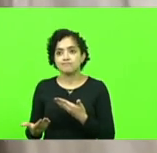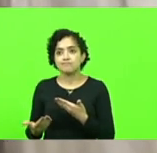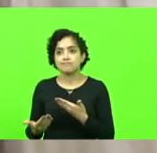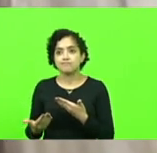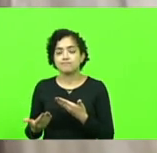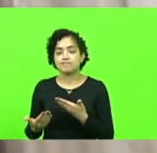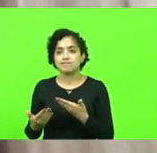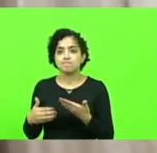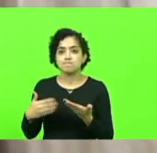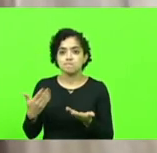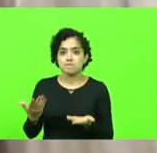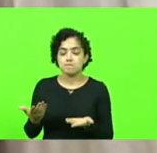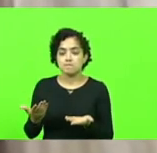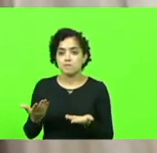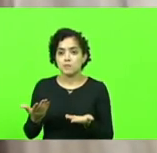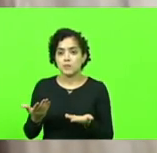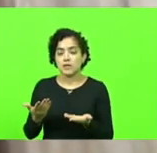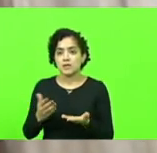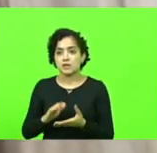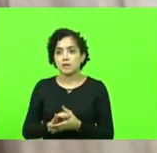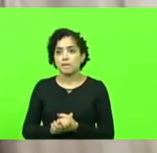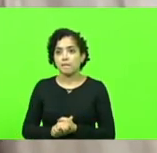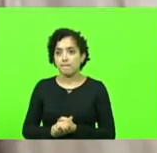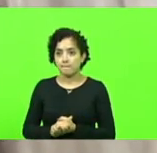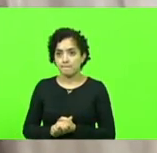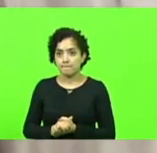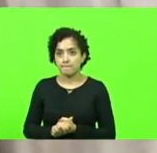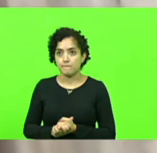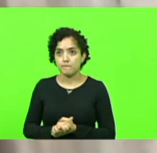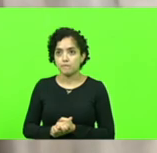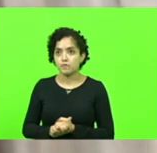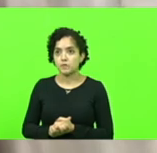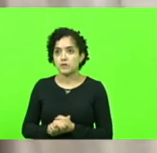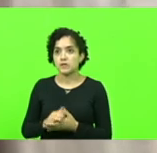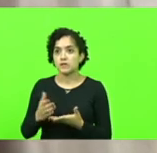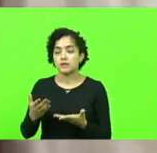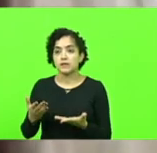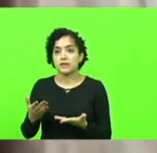vamos dizer assim, com surtos,